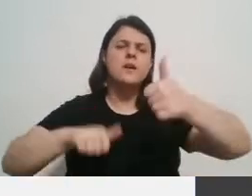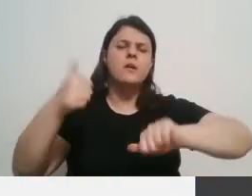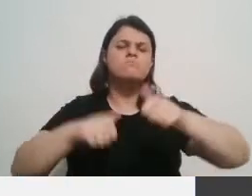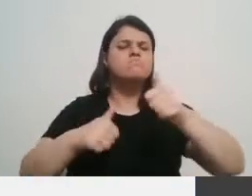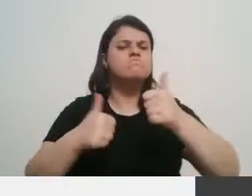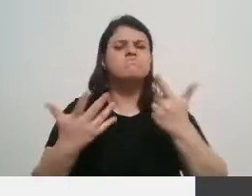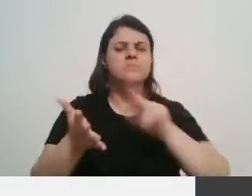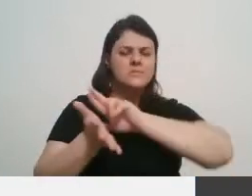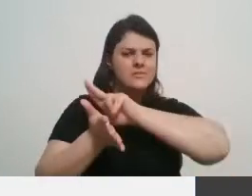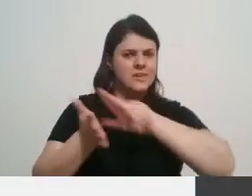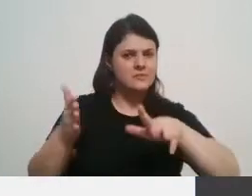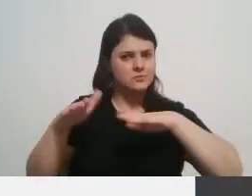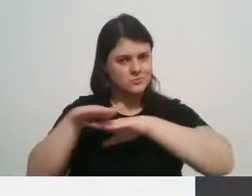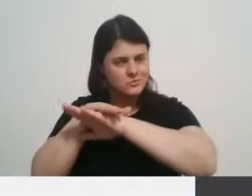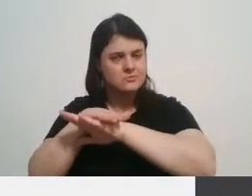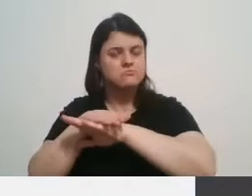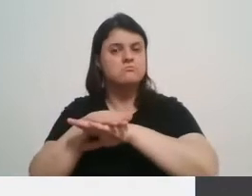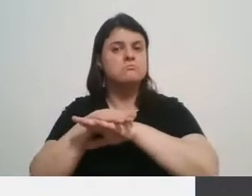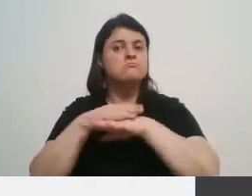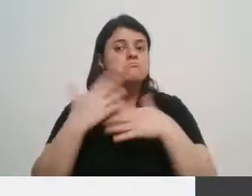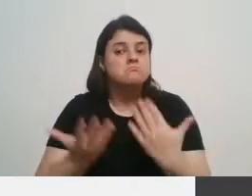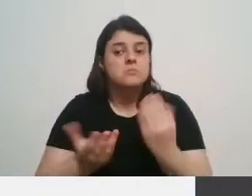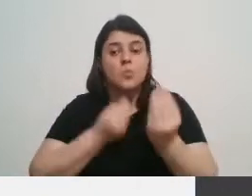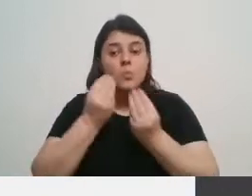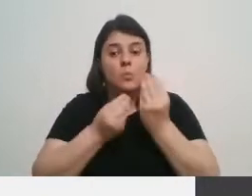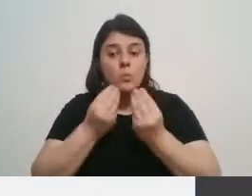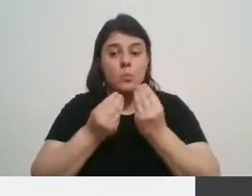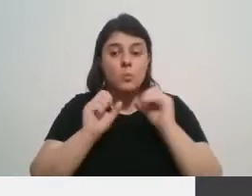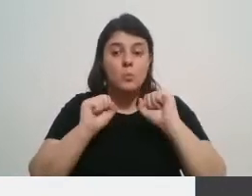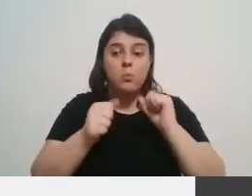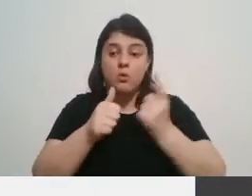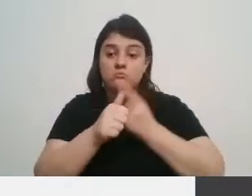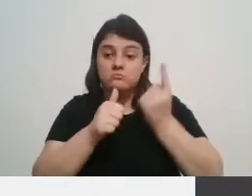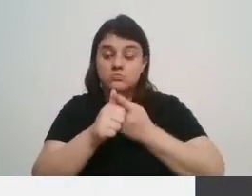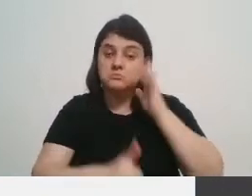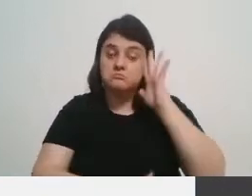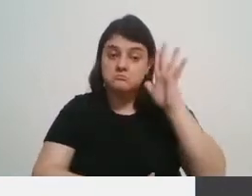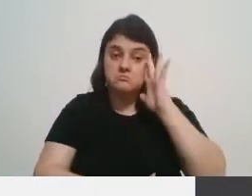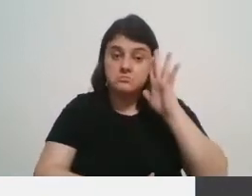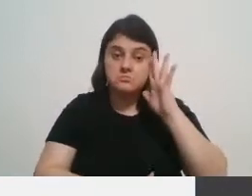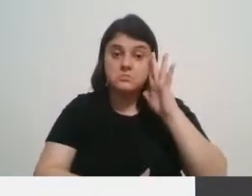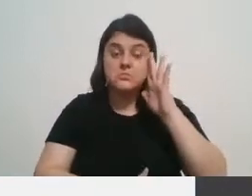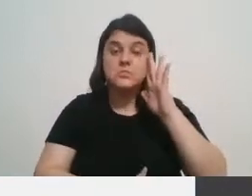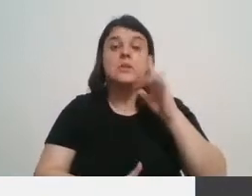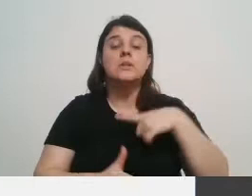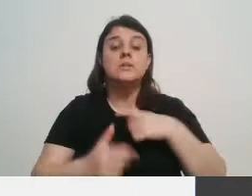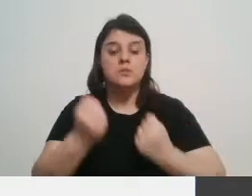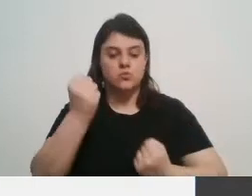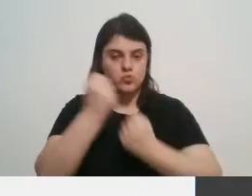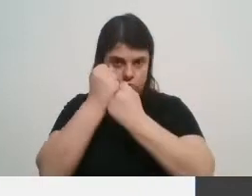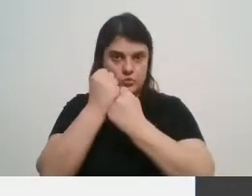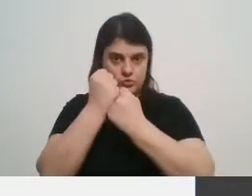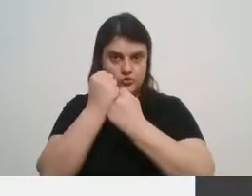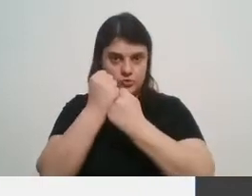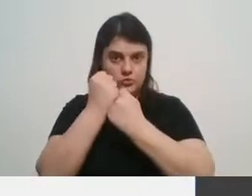documental, a gente poderia, numa primeira olhada, assim, acreditar que ele é dividido por suporte, não é? A